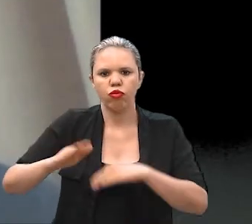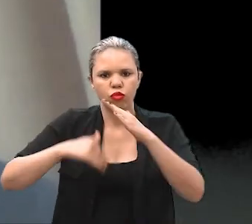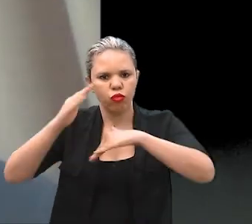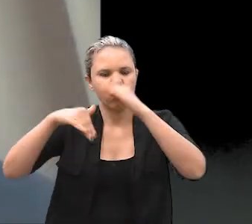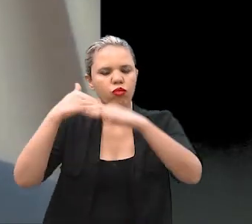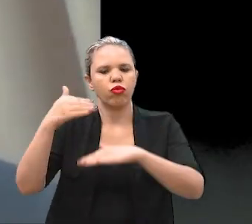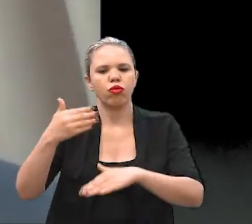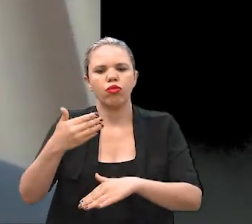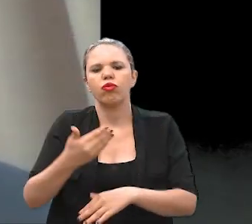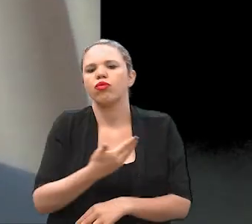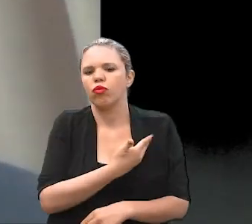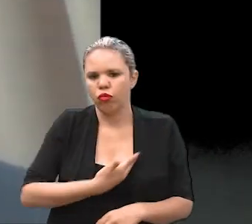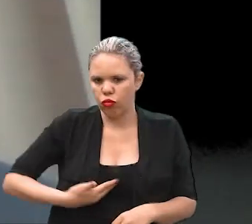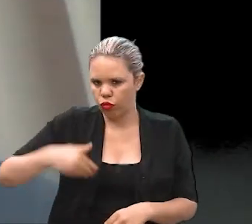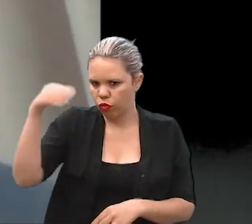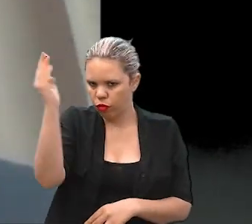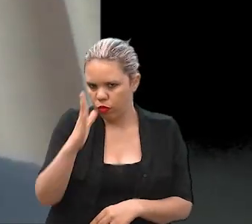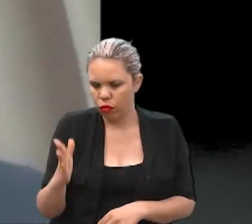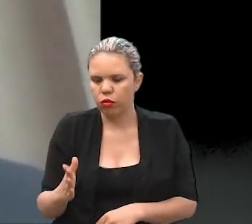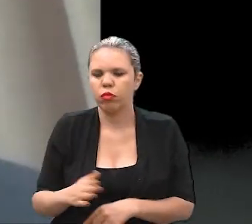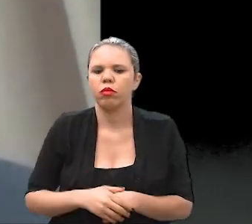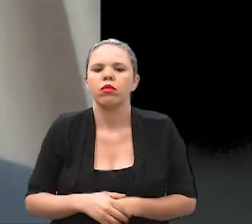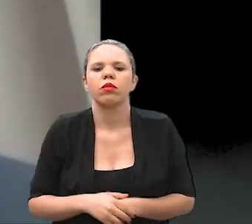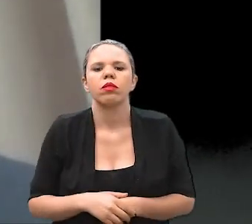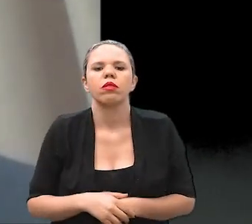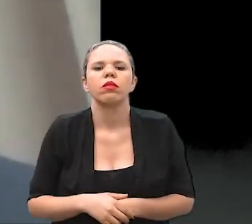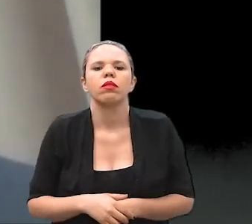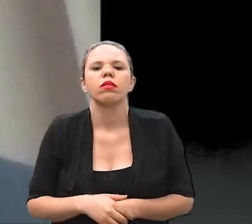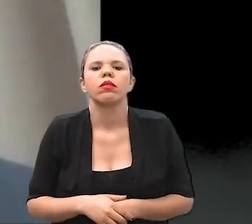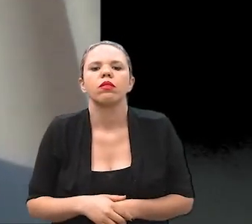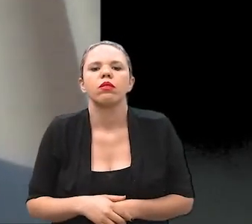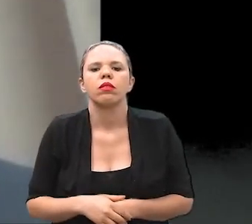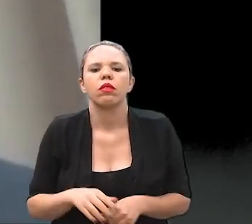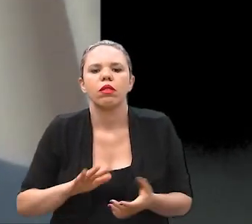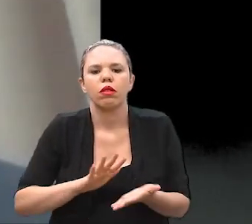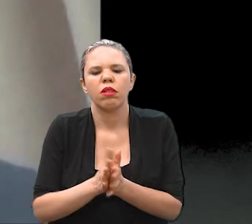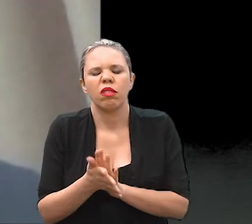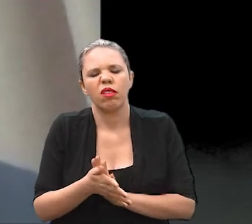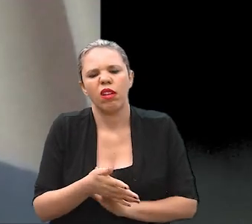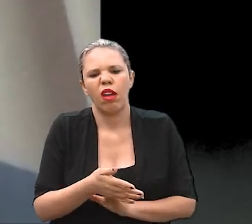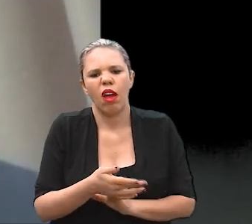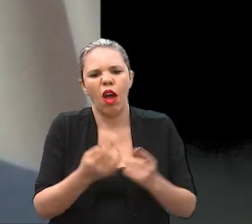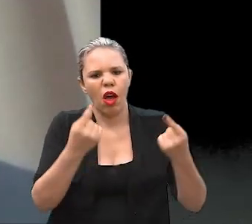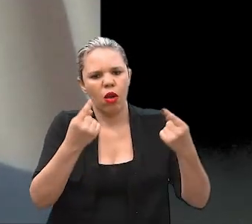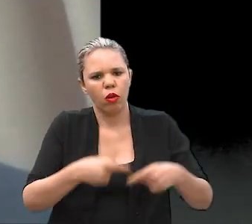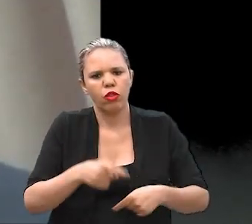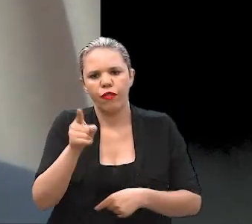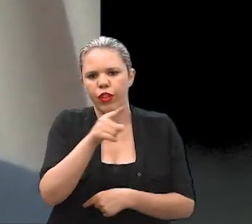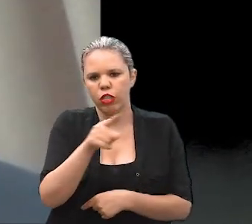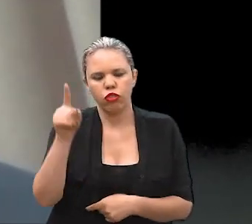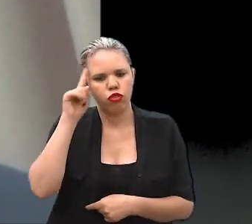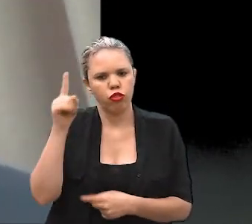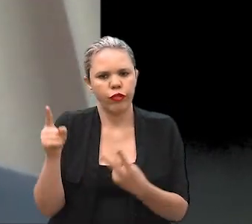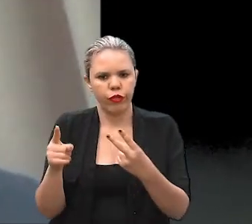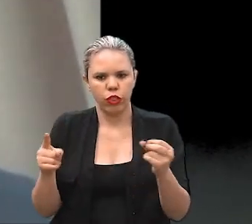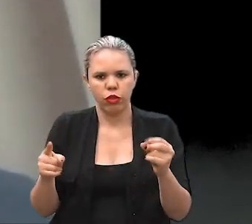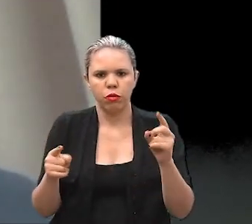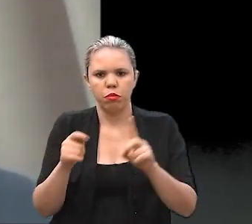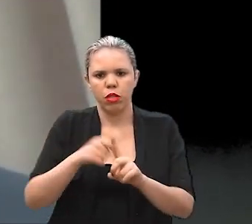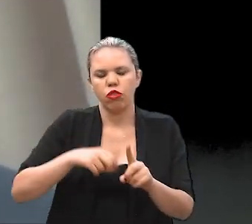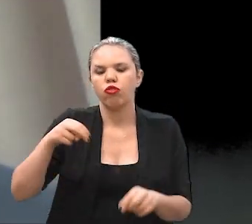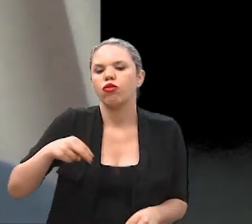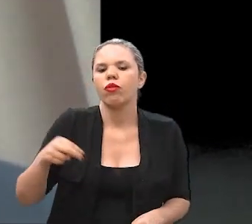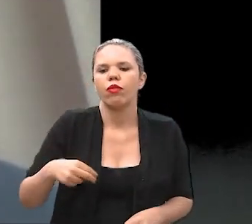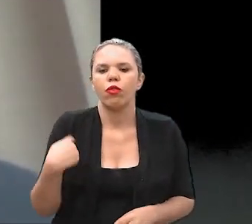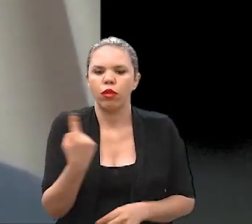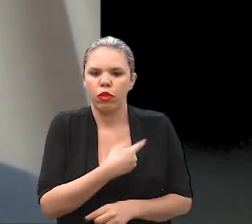do Estado brasileiro, das figuras, em particular, a agressão que ele faz contra o feriado do 20 de novembro,